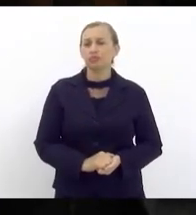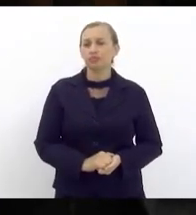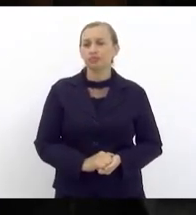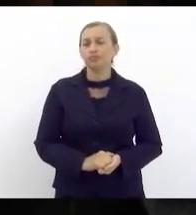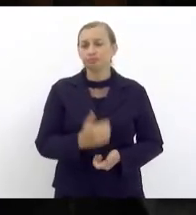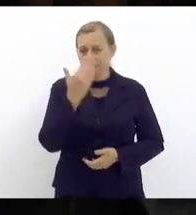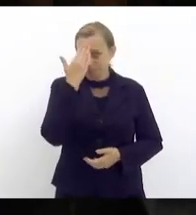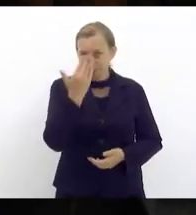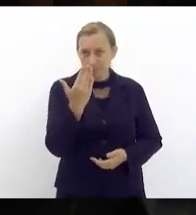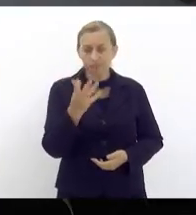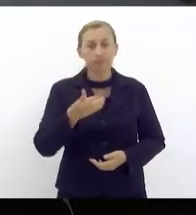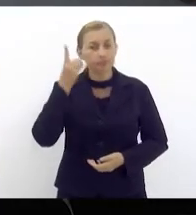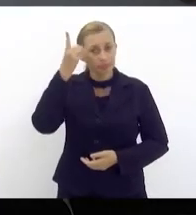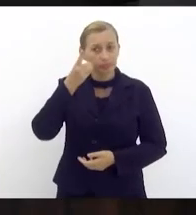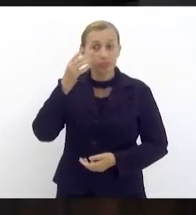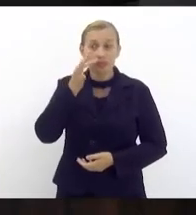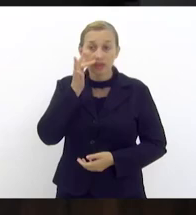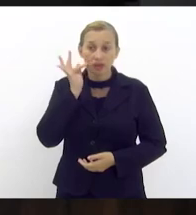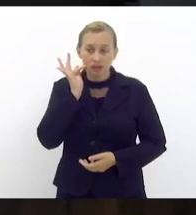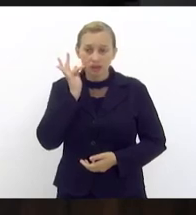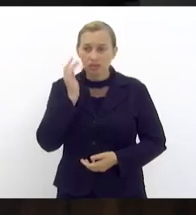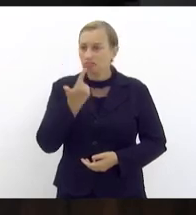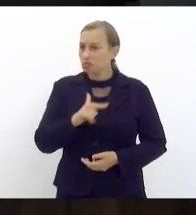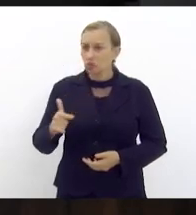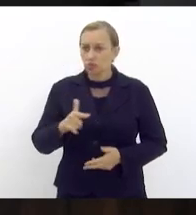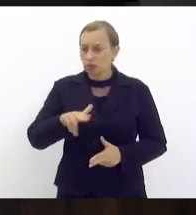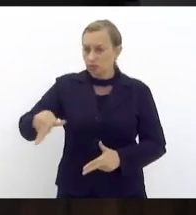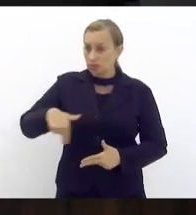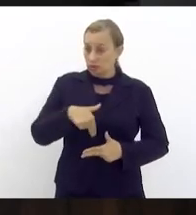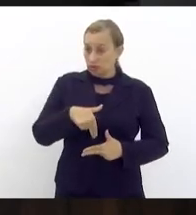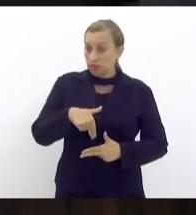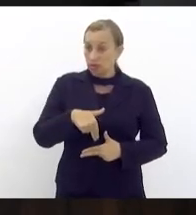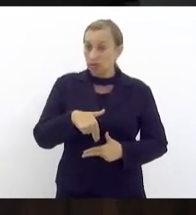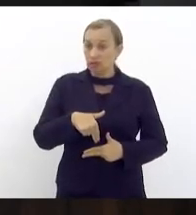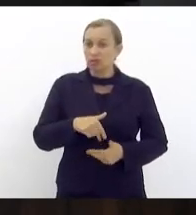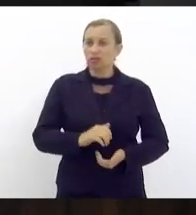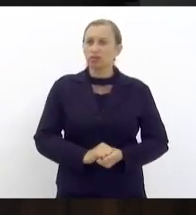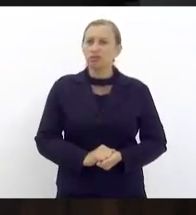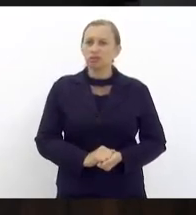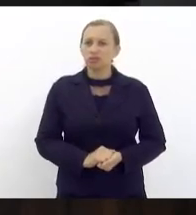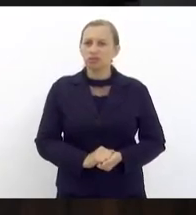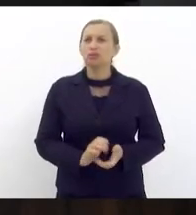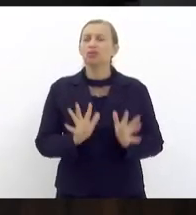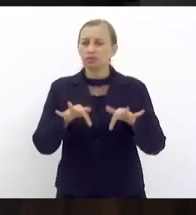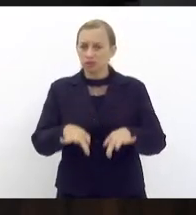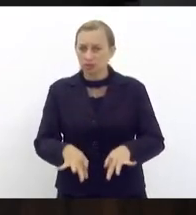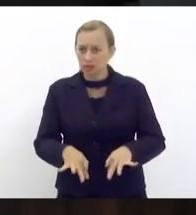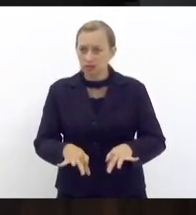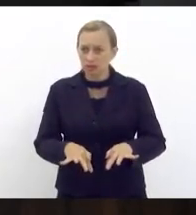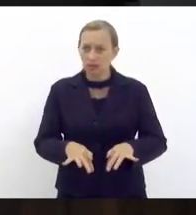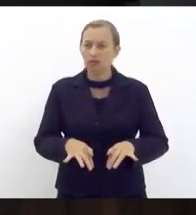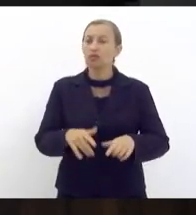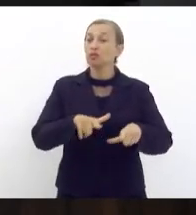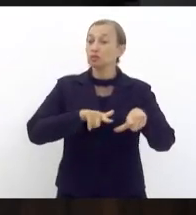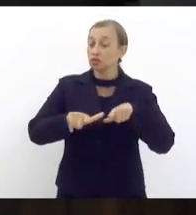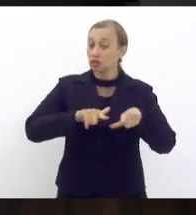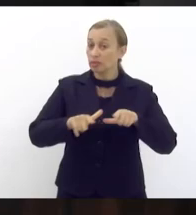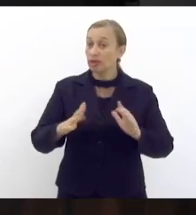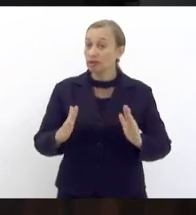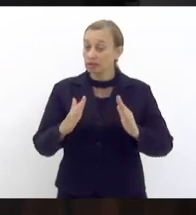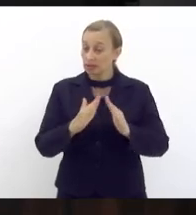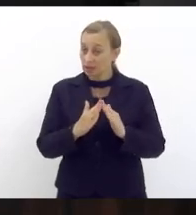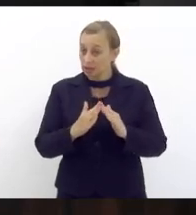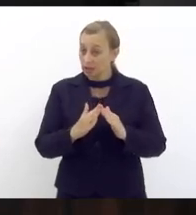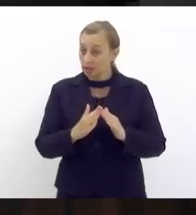Muito obrigado Deputado Flávio serafini não havendo mais oradores Terra os trabalhos e